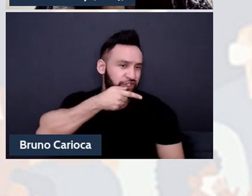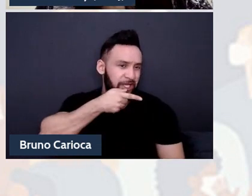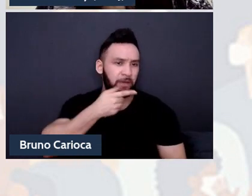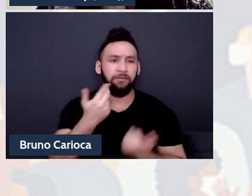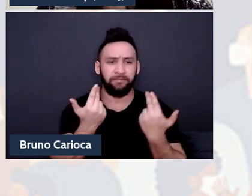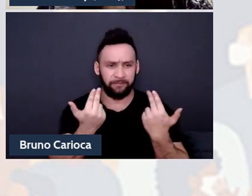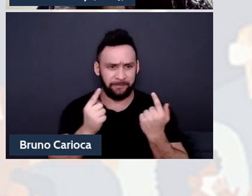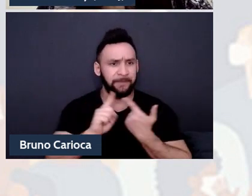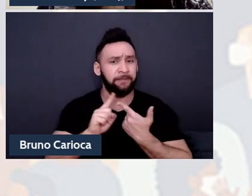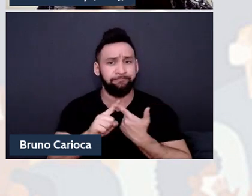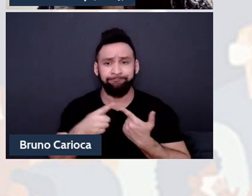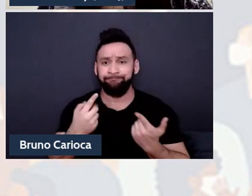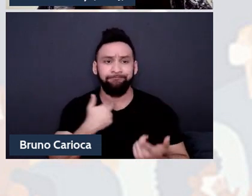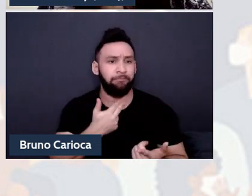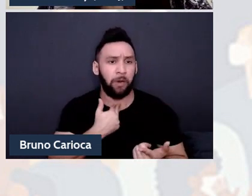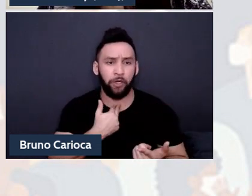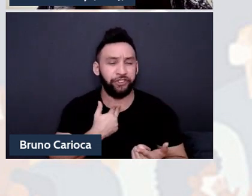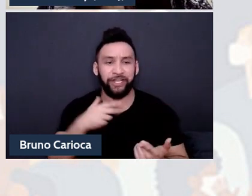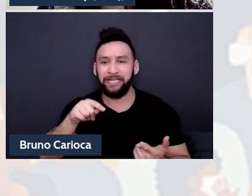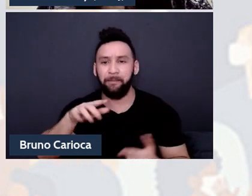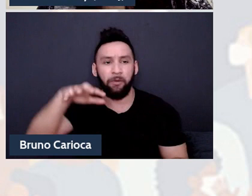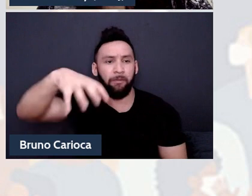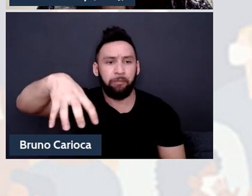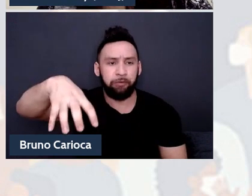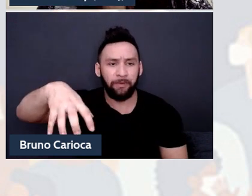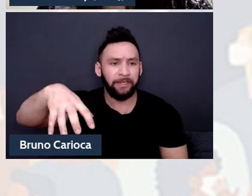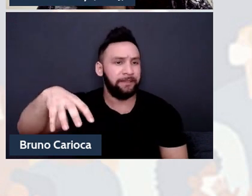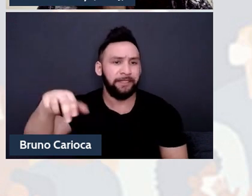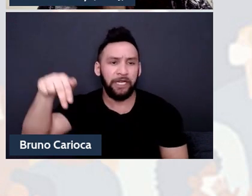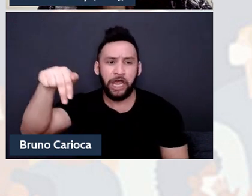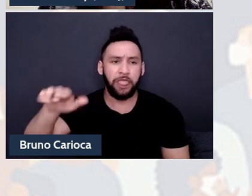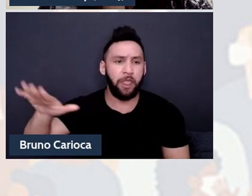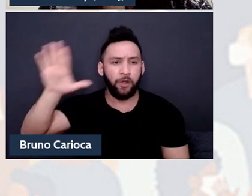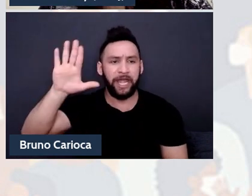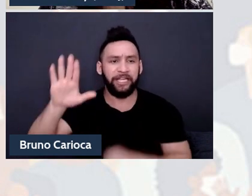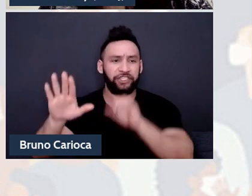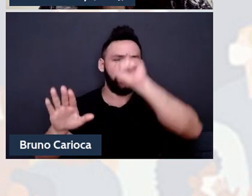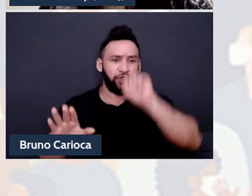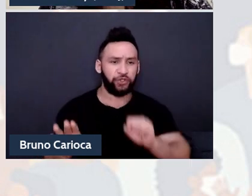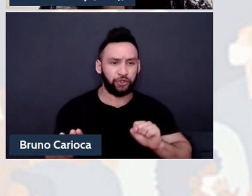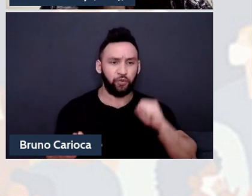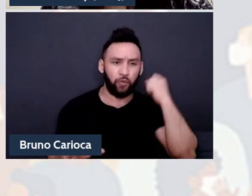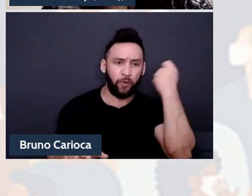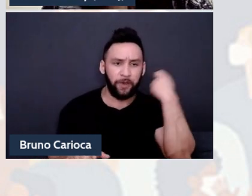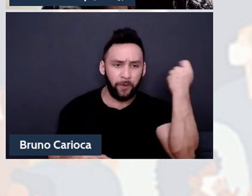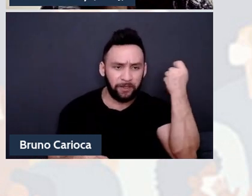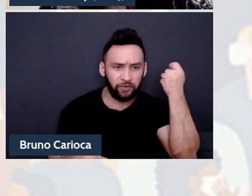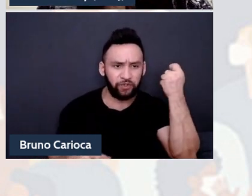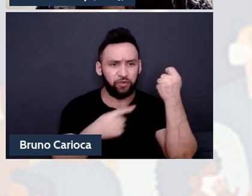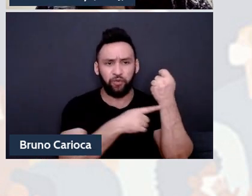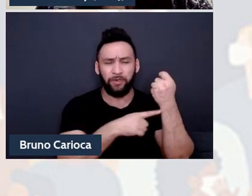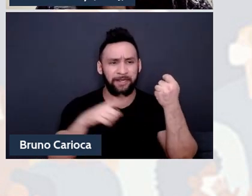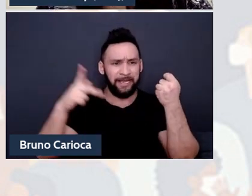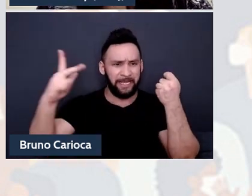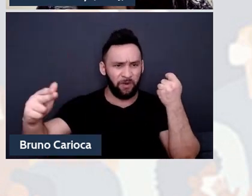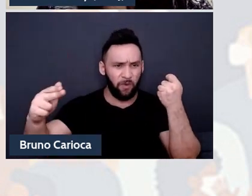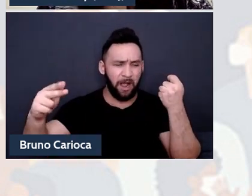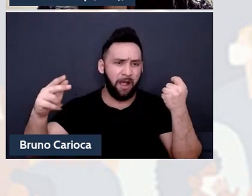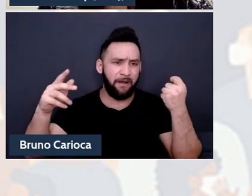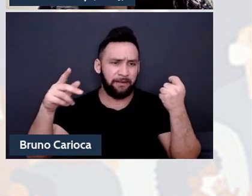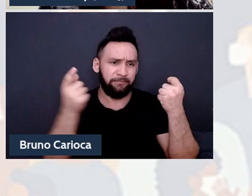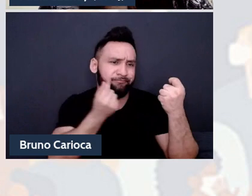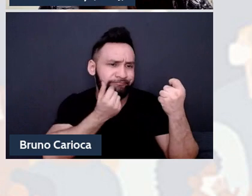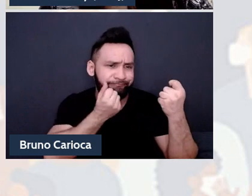Seleção e ou preparação de atividades que formem analistas de discursos capazes de compreender que os recursos